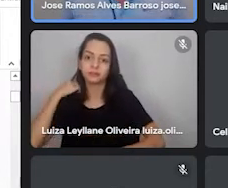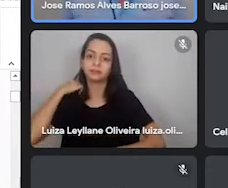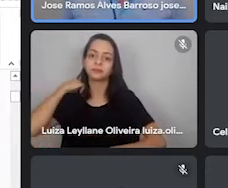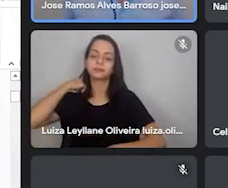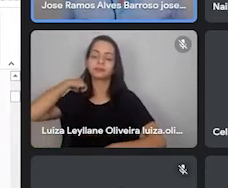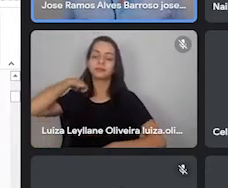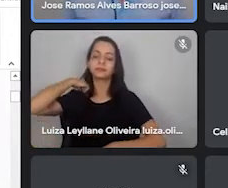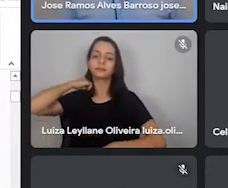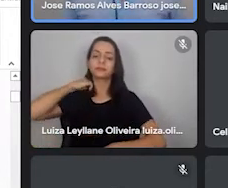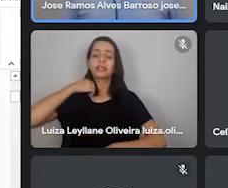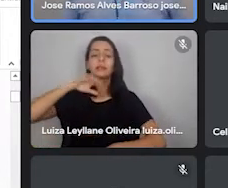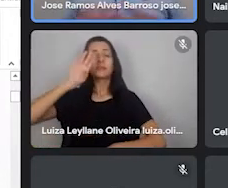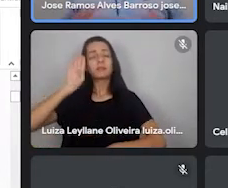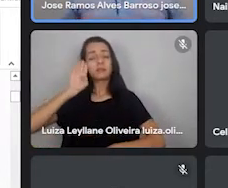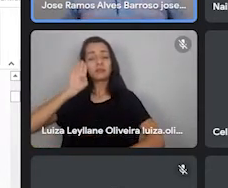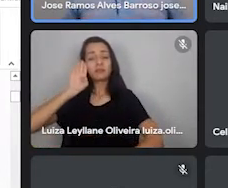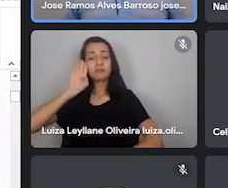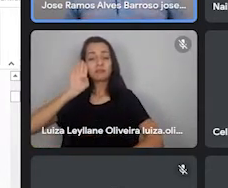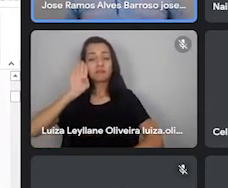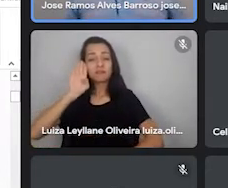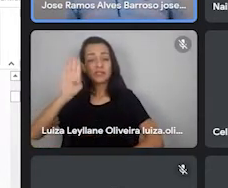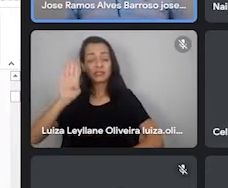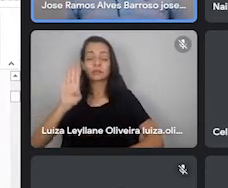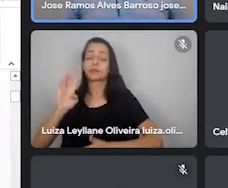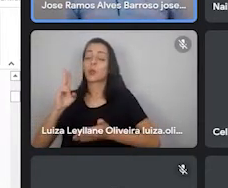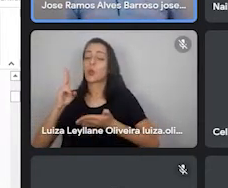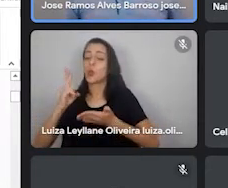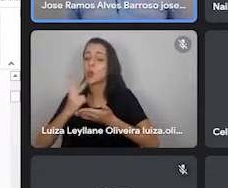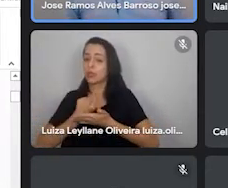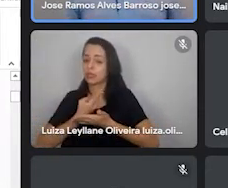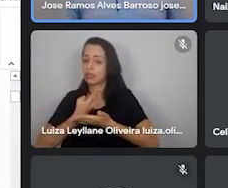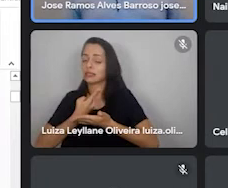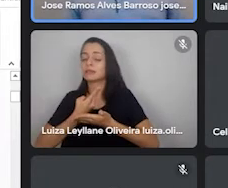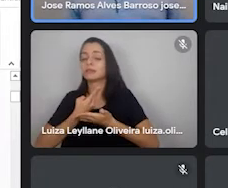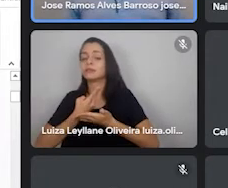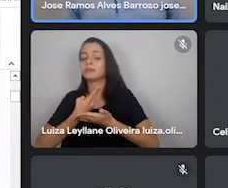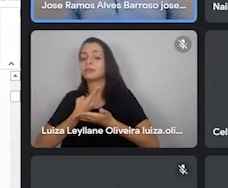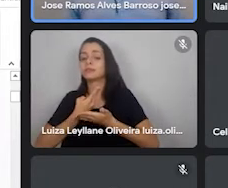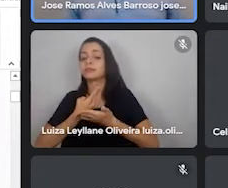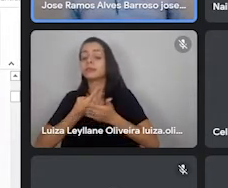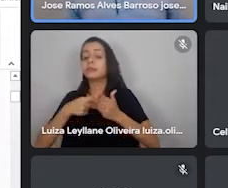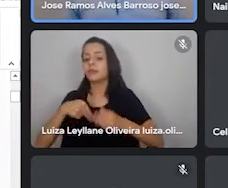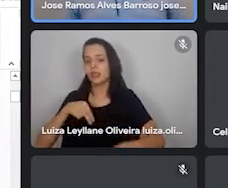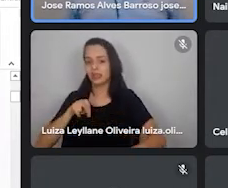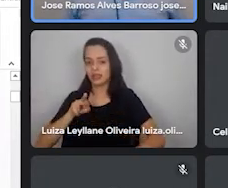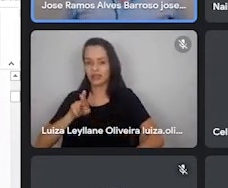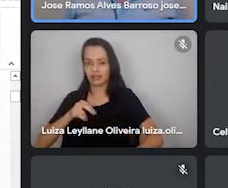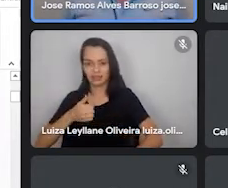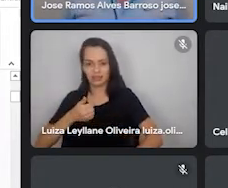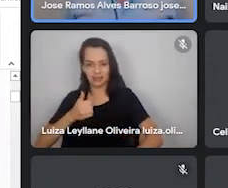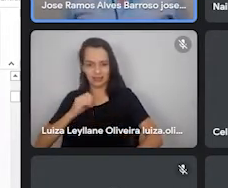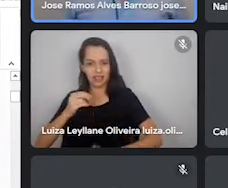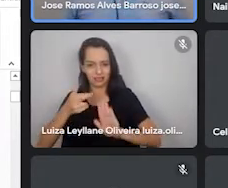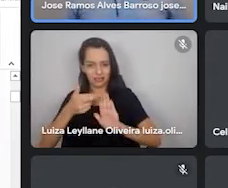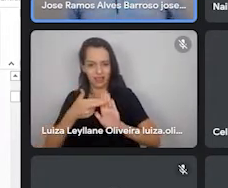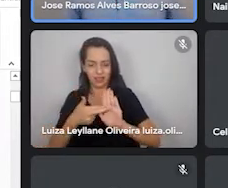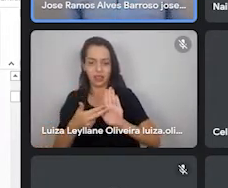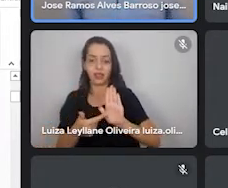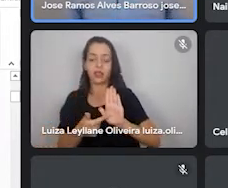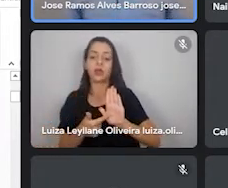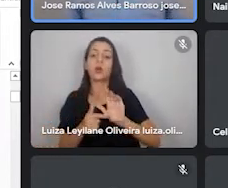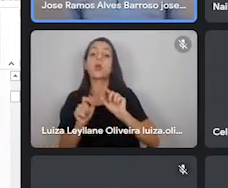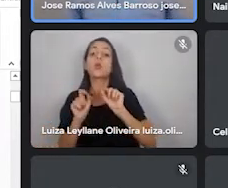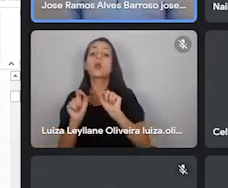principais que aconteceu com a NR10 foi o quê? O direito de